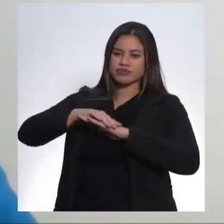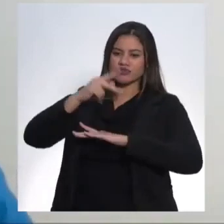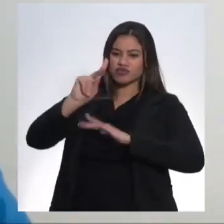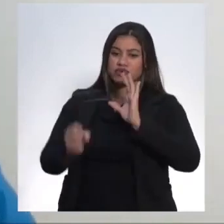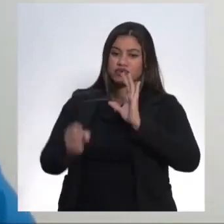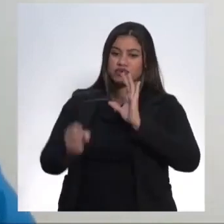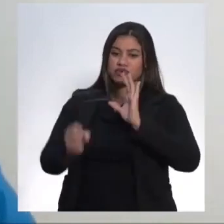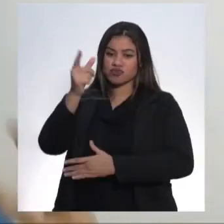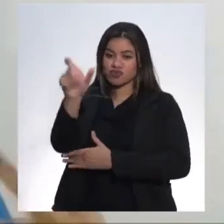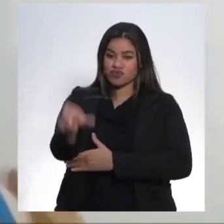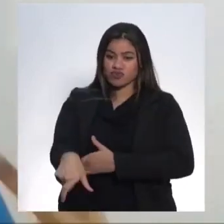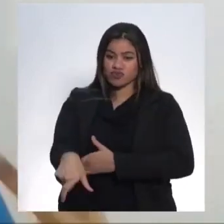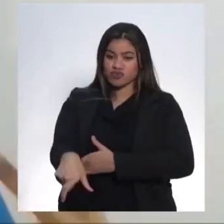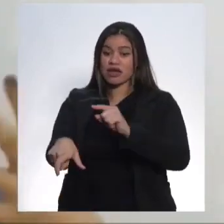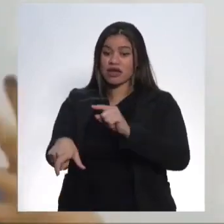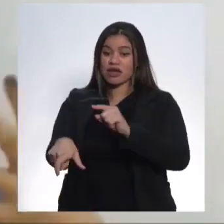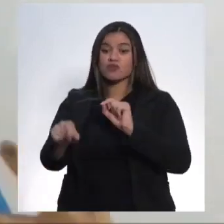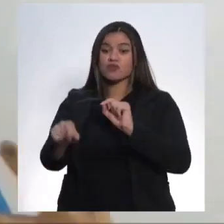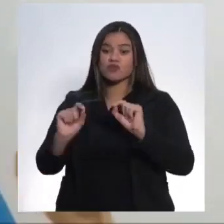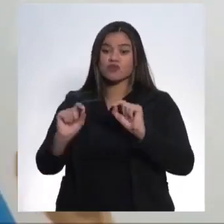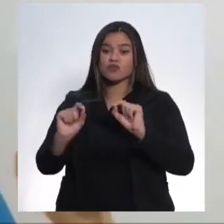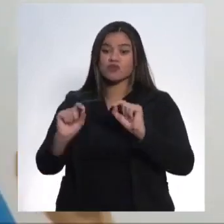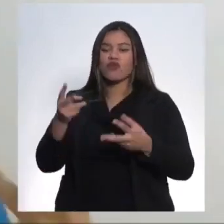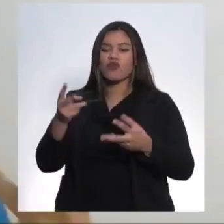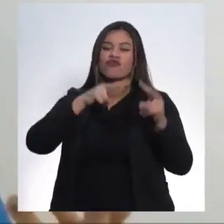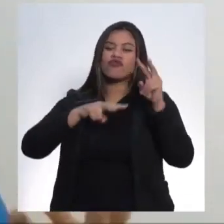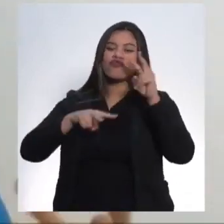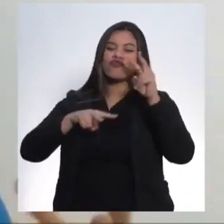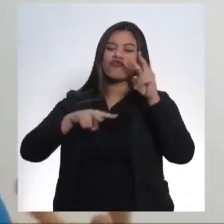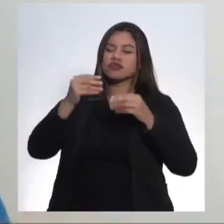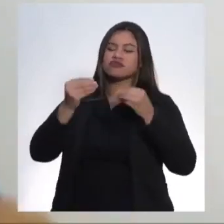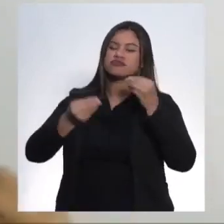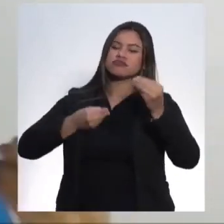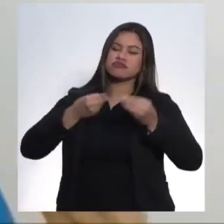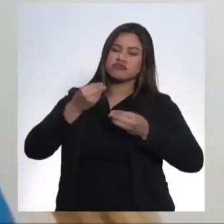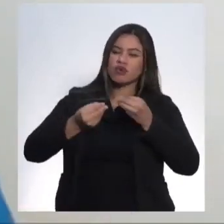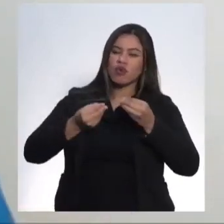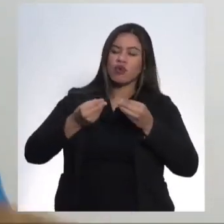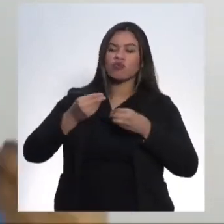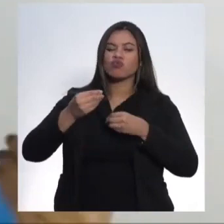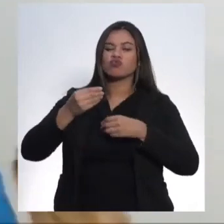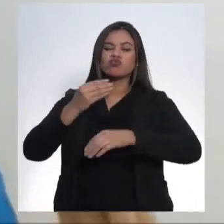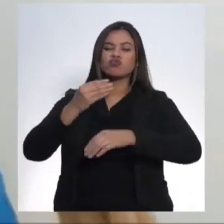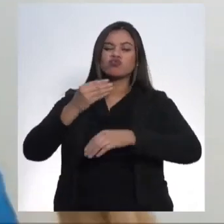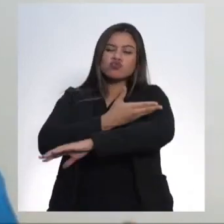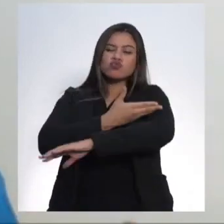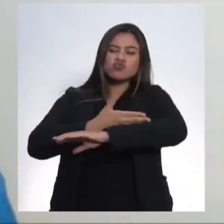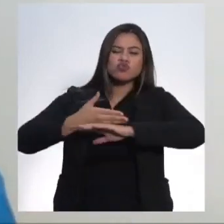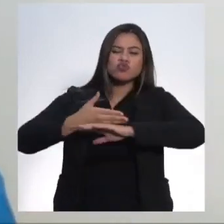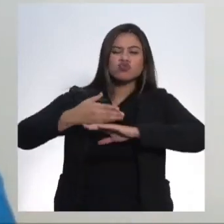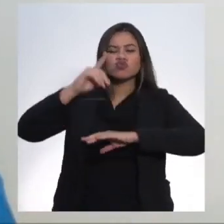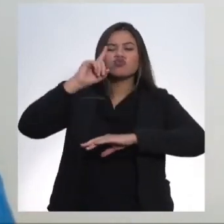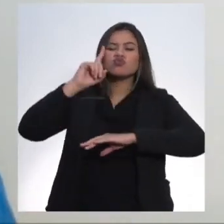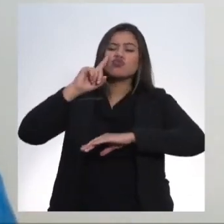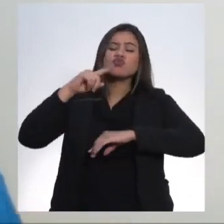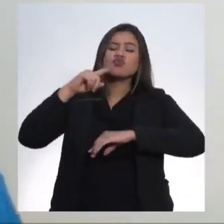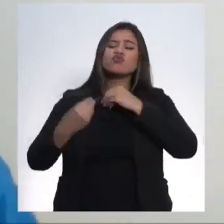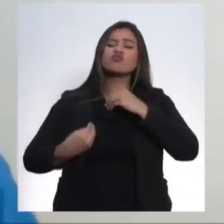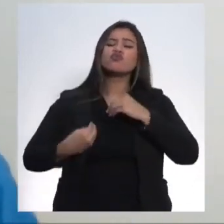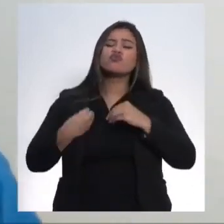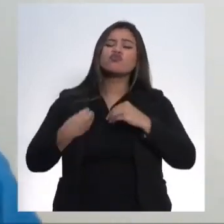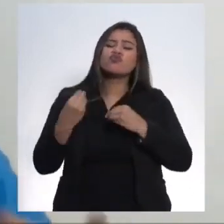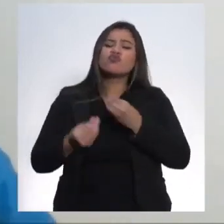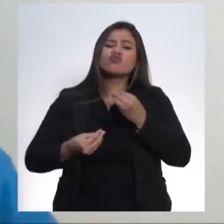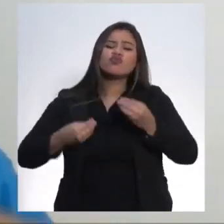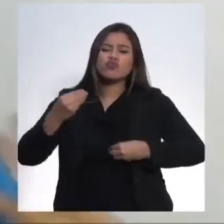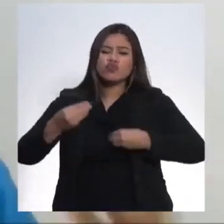né? Como essa personagem vê o mundo, né? O que ela vê, como vê o cotidiano, o que está presente nesse cotidiano, quais